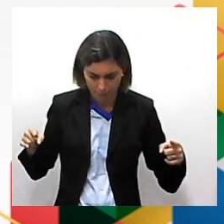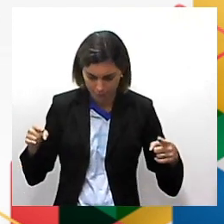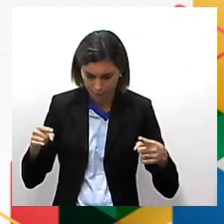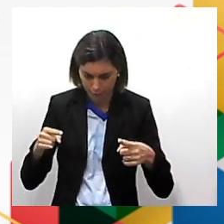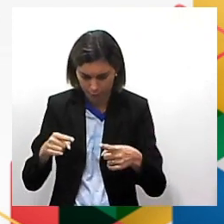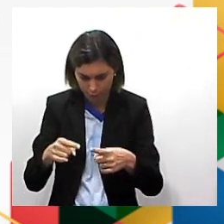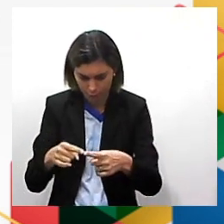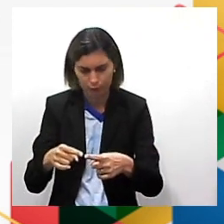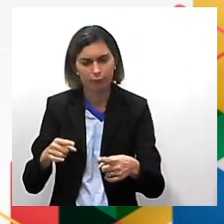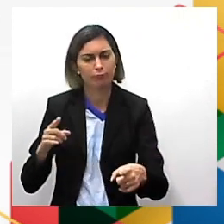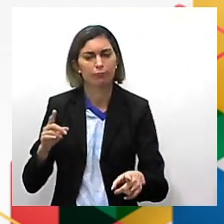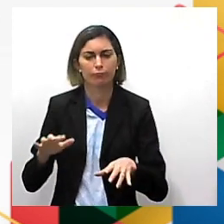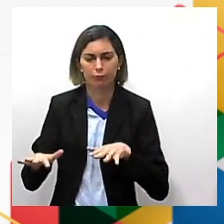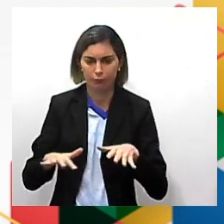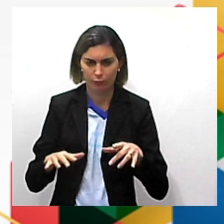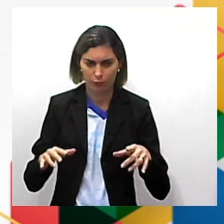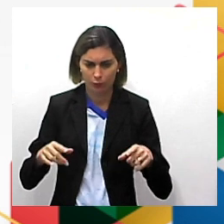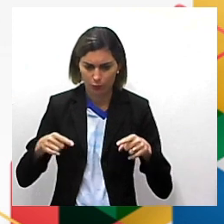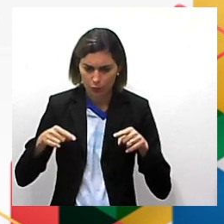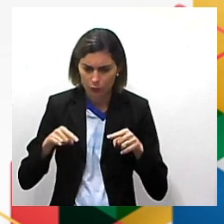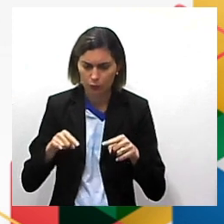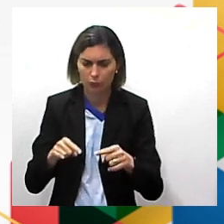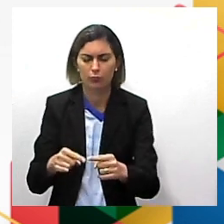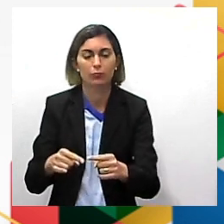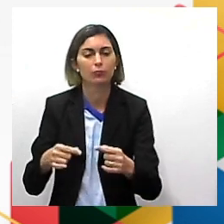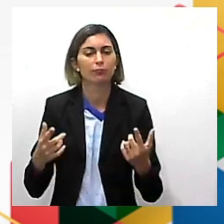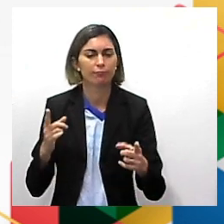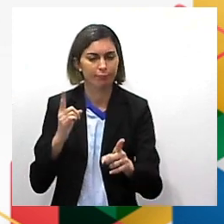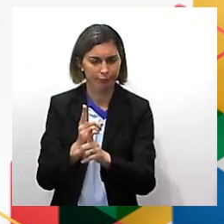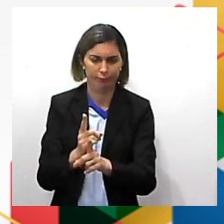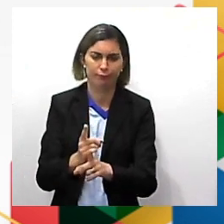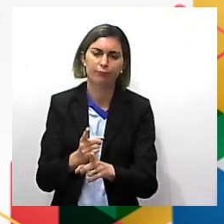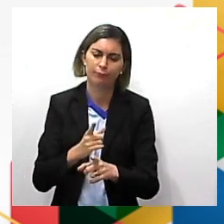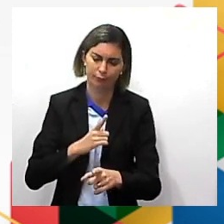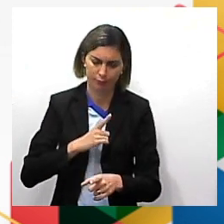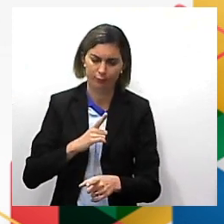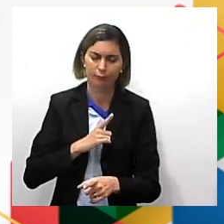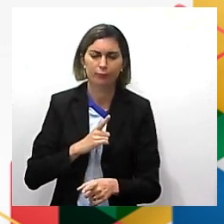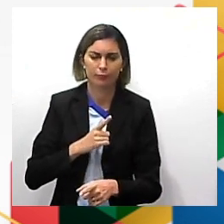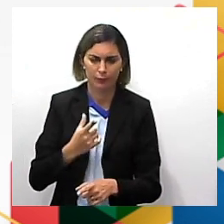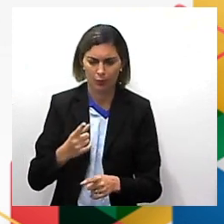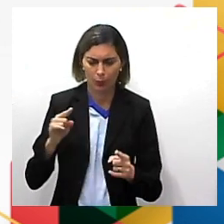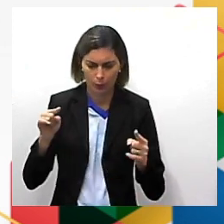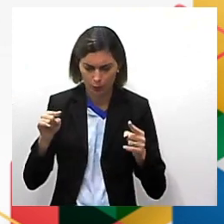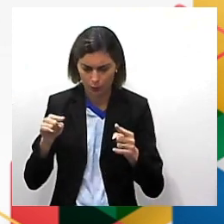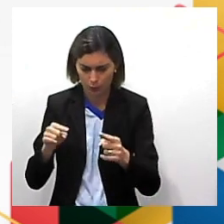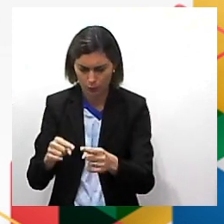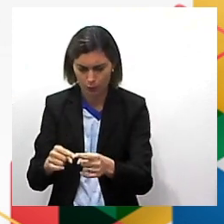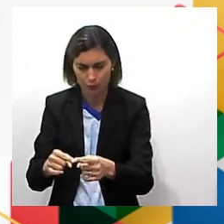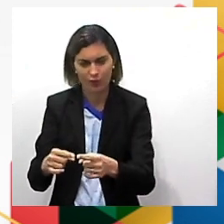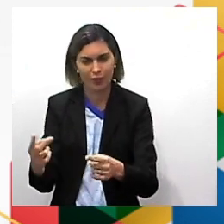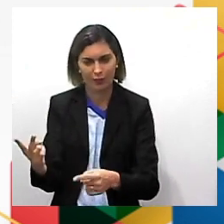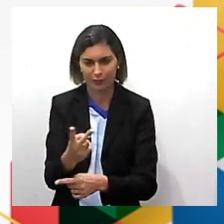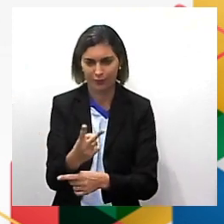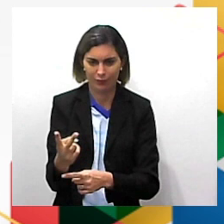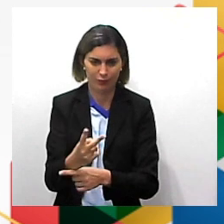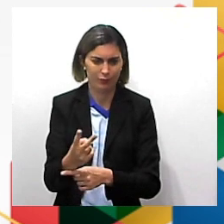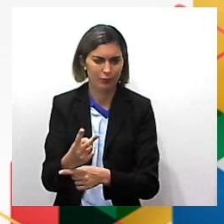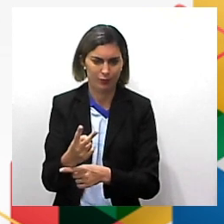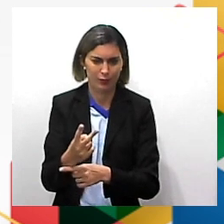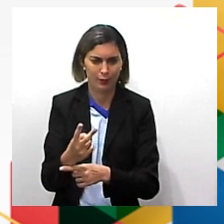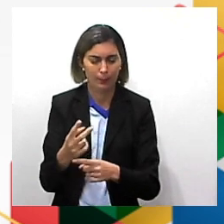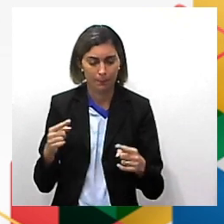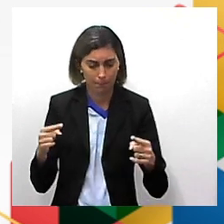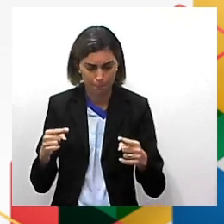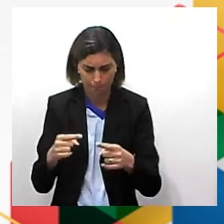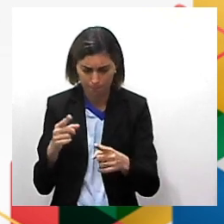ali para a gente um movimento uniforme, não é isso? E a gente tem, na verdade, um ponto de intersecção entre as retas. E esse